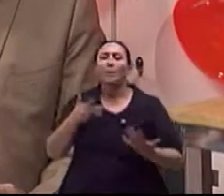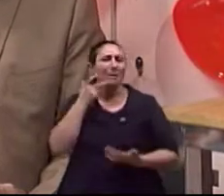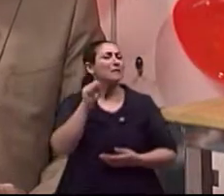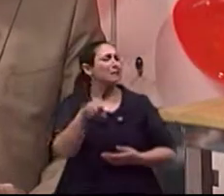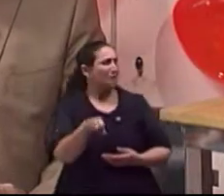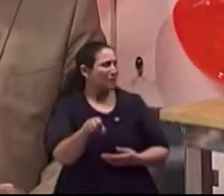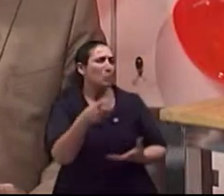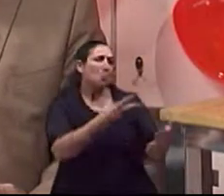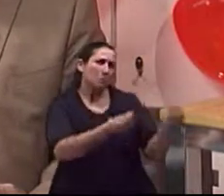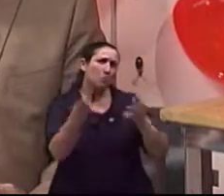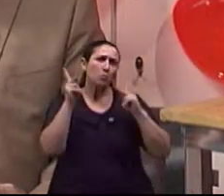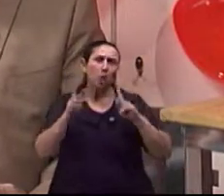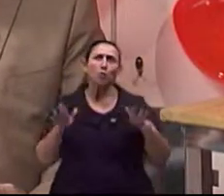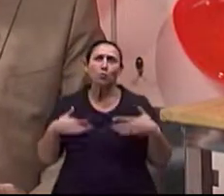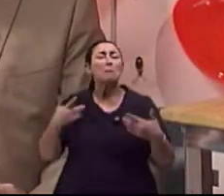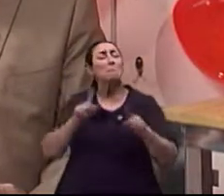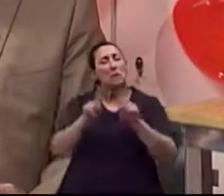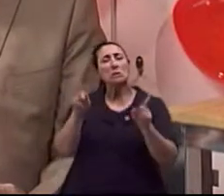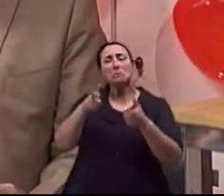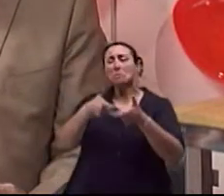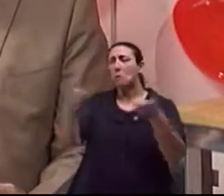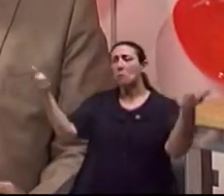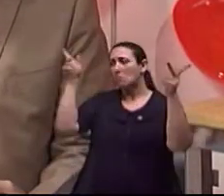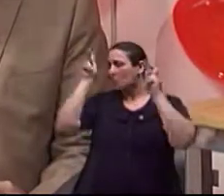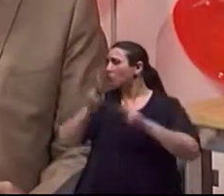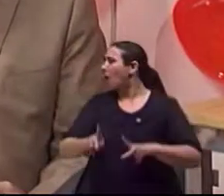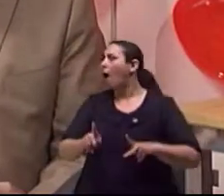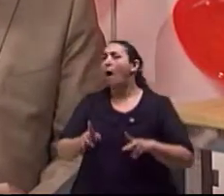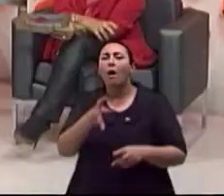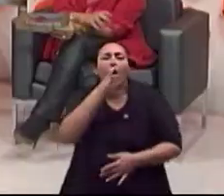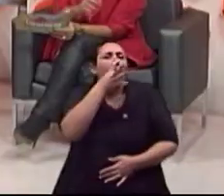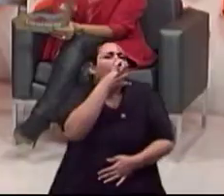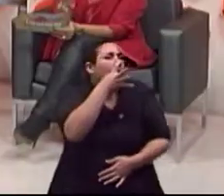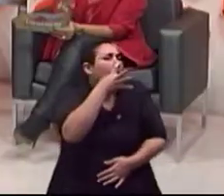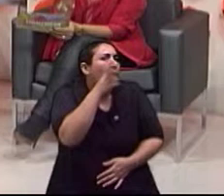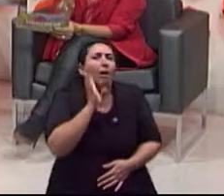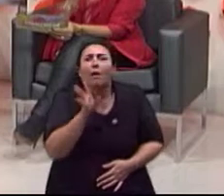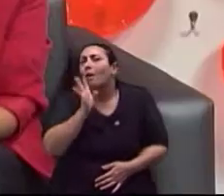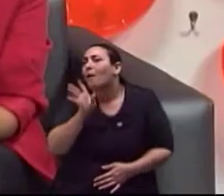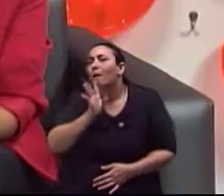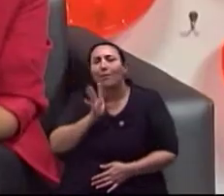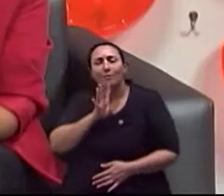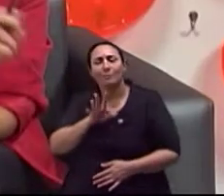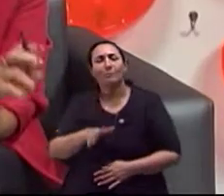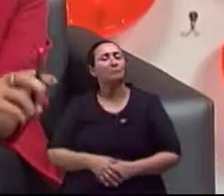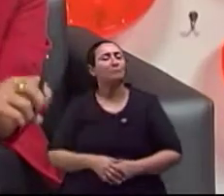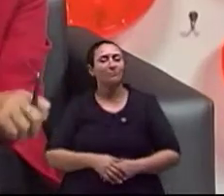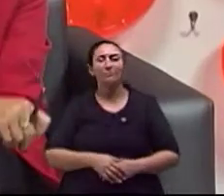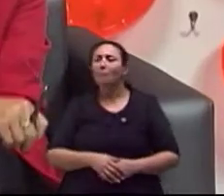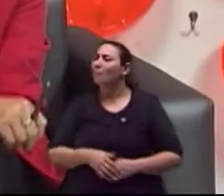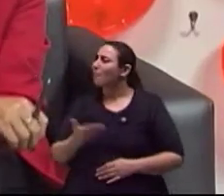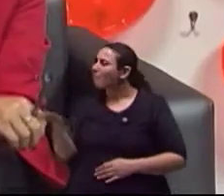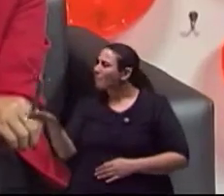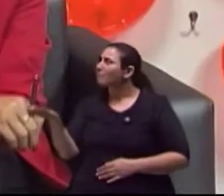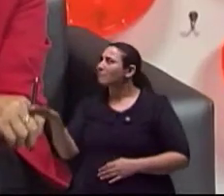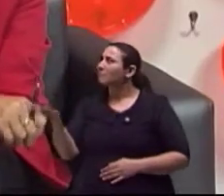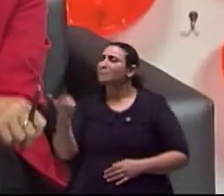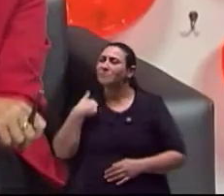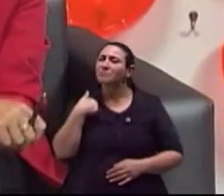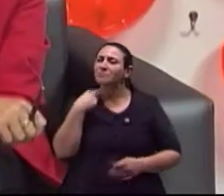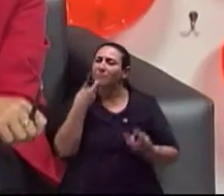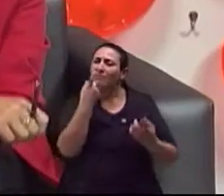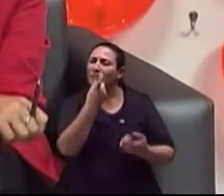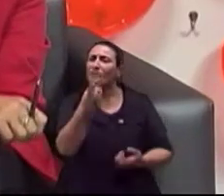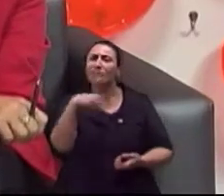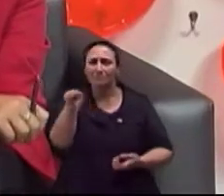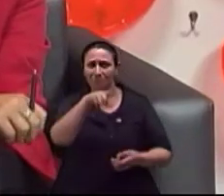maravilhadas com isso Que bom né Que bom que é maior número que bom que é maior número será agora eu me questiono será que as pessoas se assustam com medo